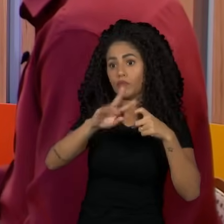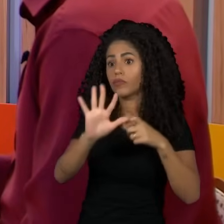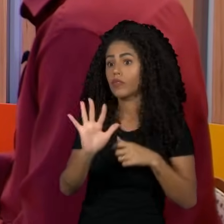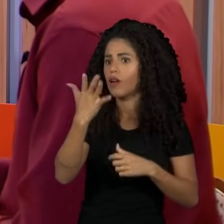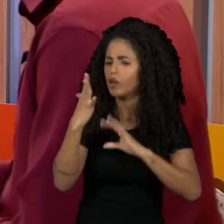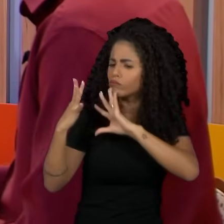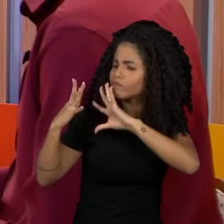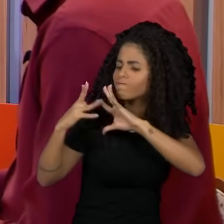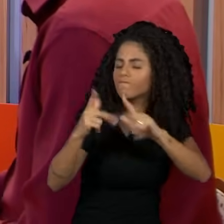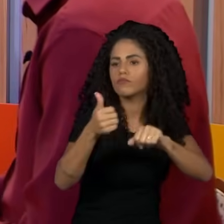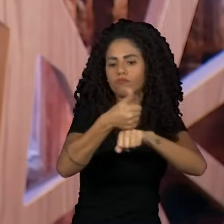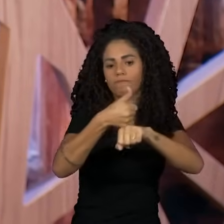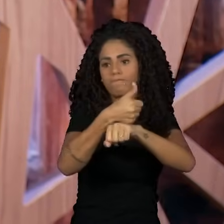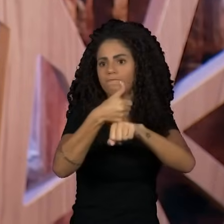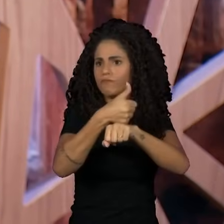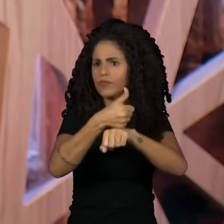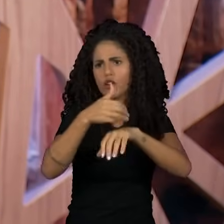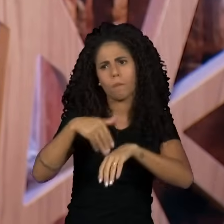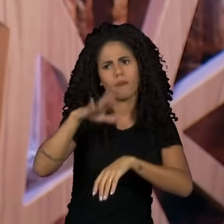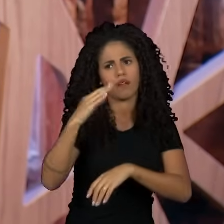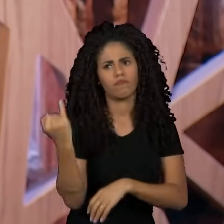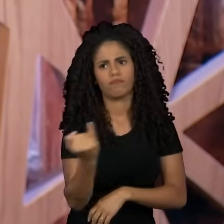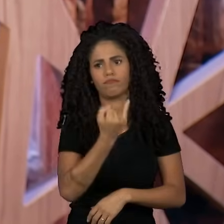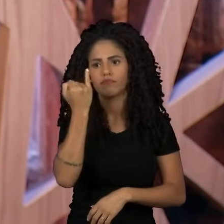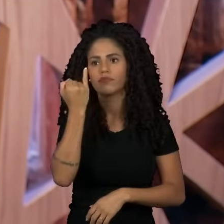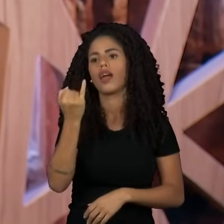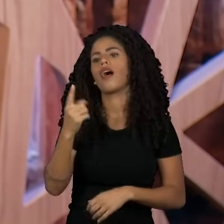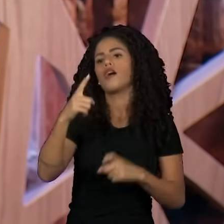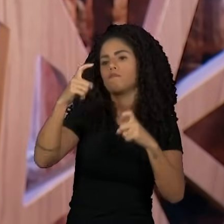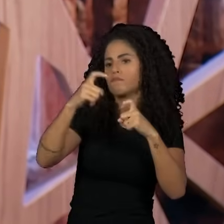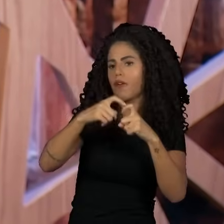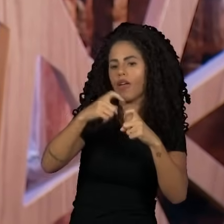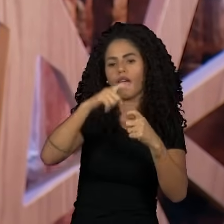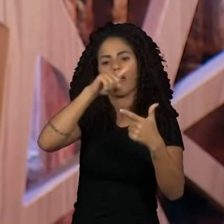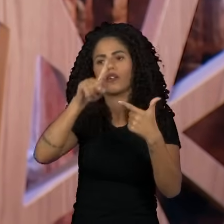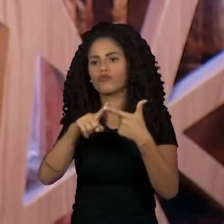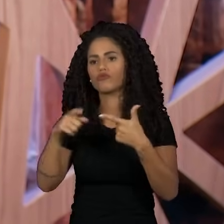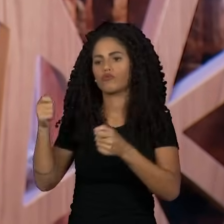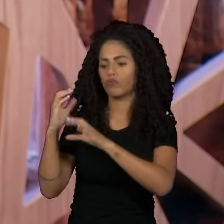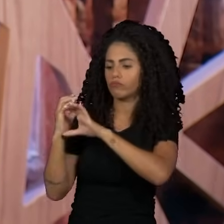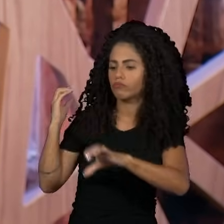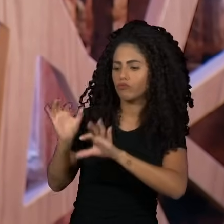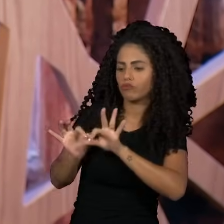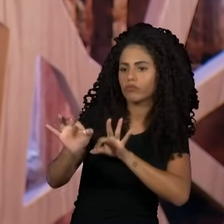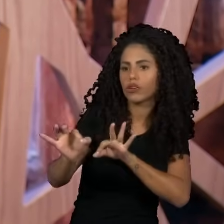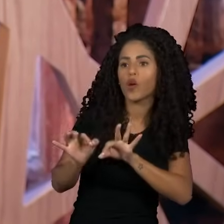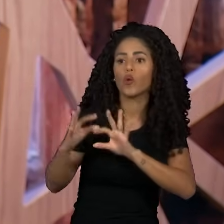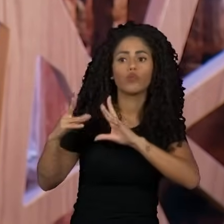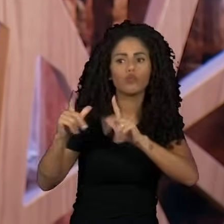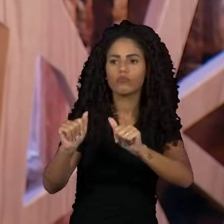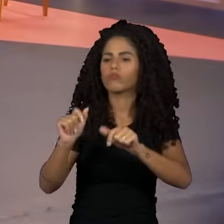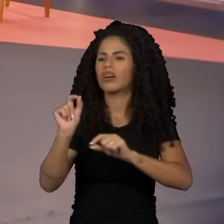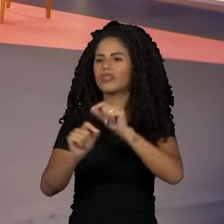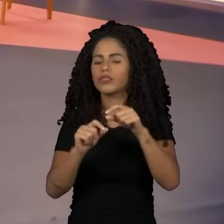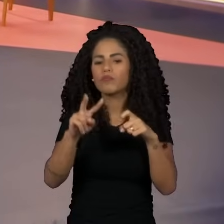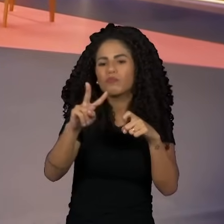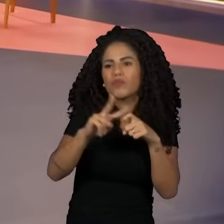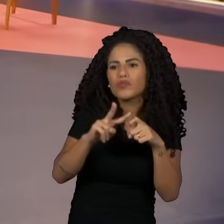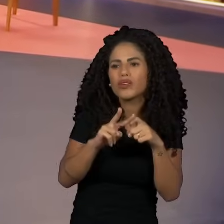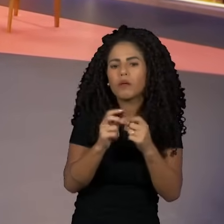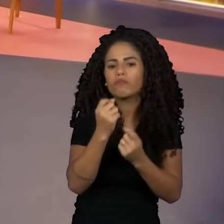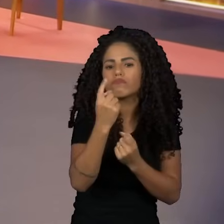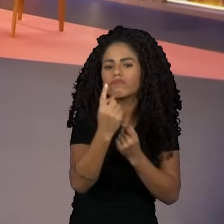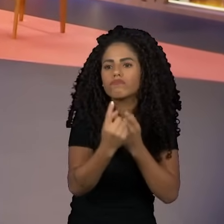as profissões são consideradas mais elitistas, né? Como a medicina, o direito e as engenharias. A gente, infelizmente, ainda tem poucos profissionais